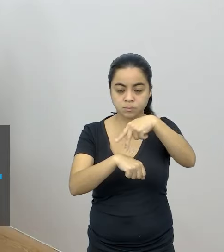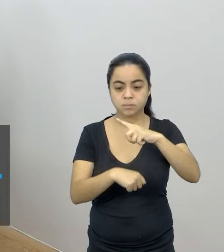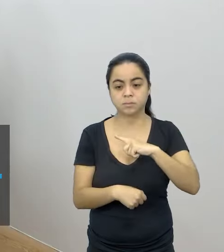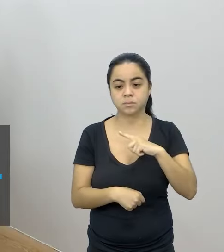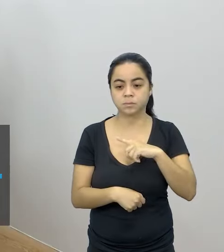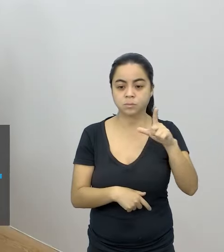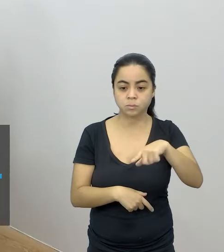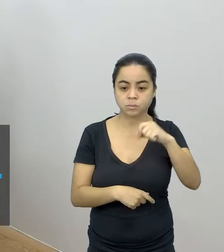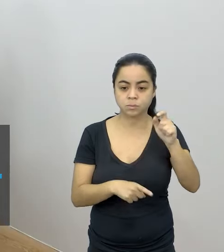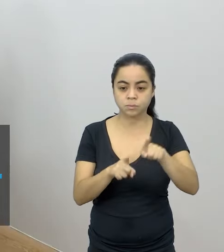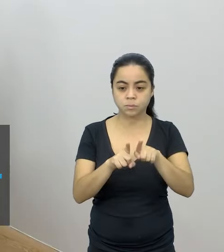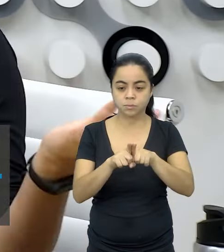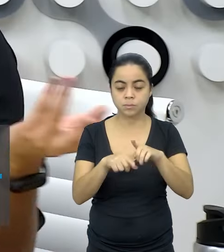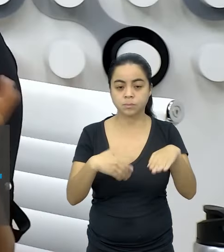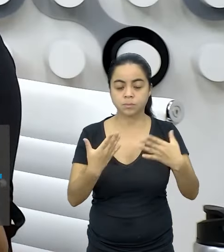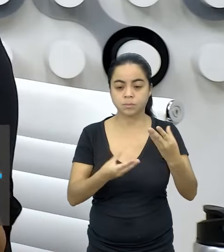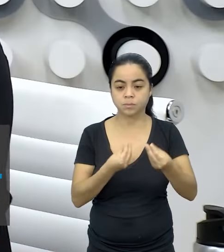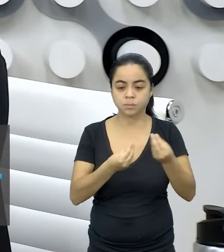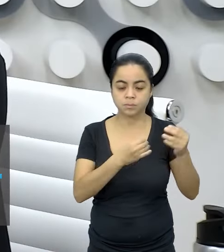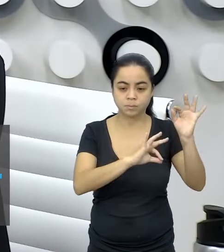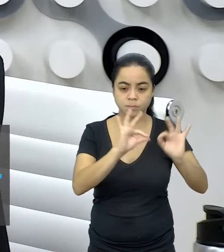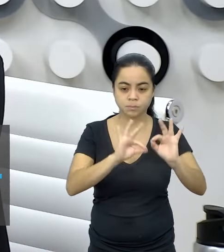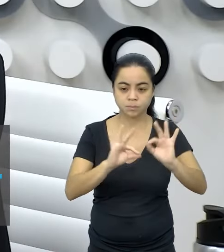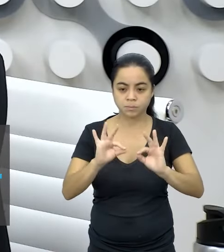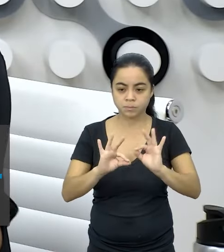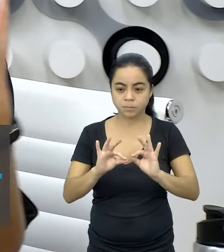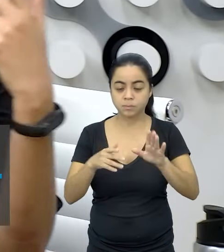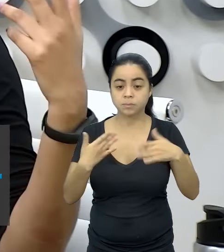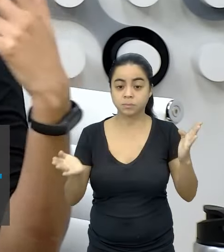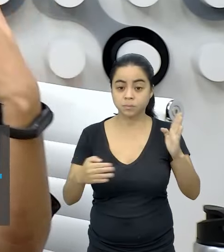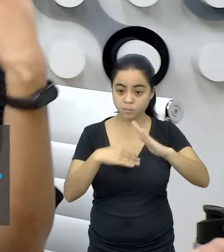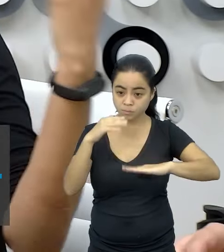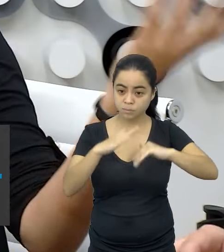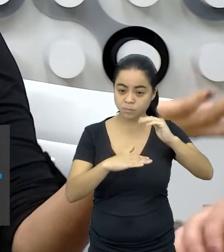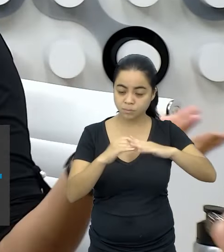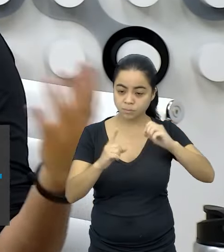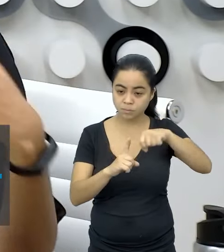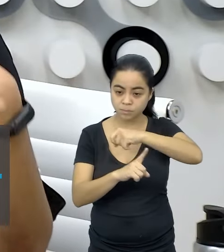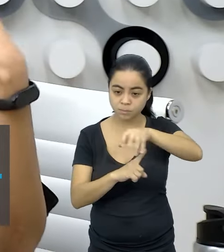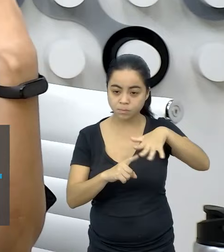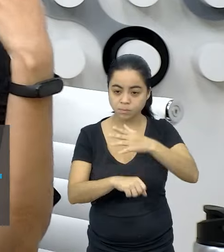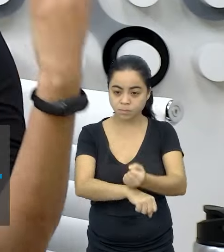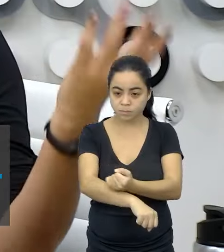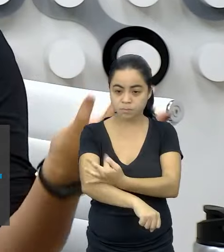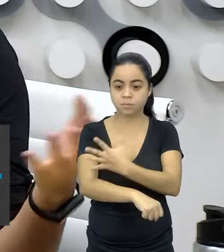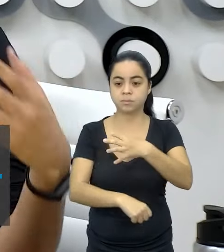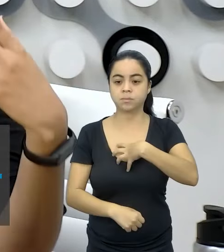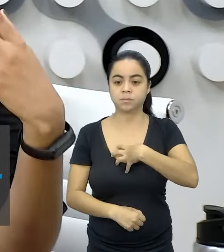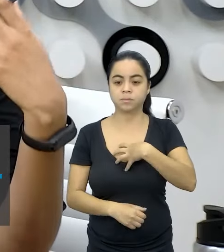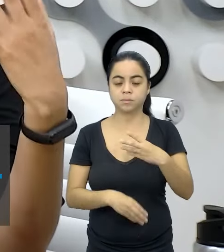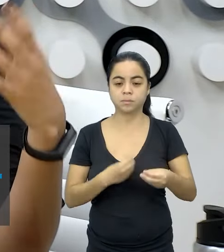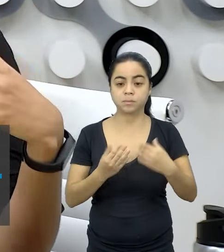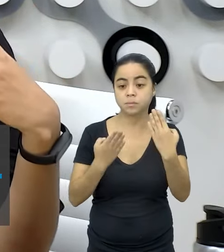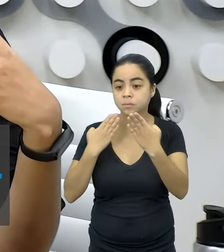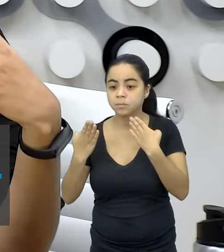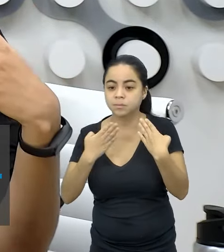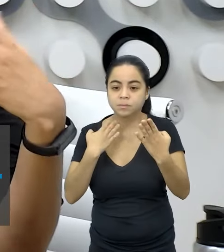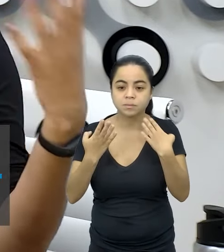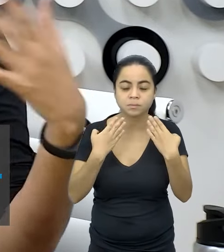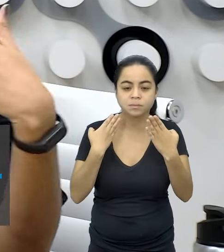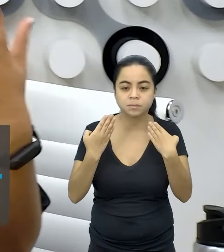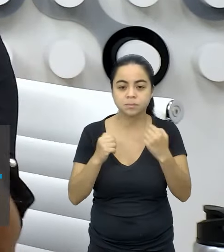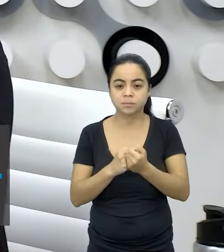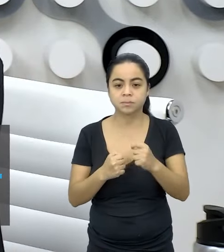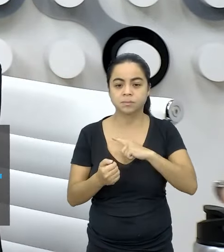essa, de como que eles vão se organizar. Olha a competência socioemocional aí, né, Vivi? De ouvir o outro, de conversar, de